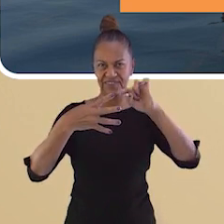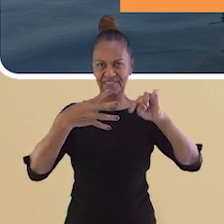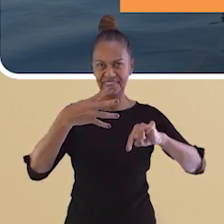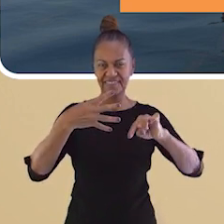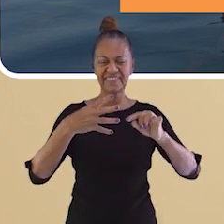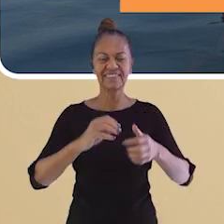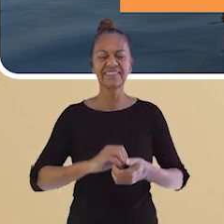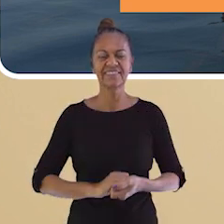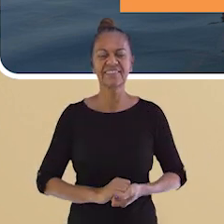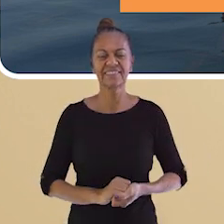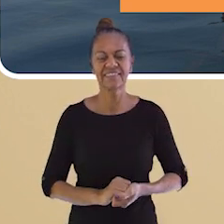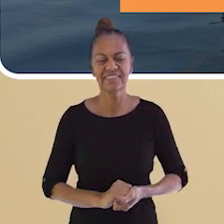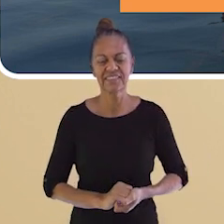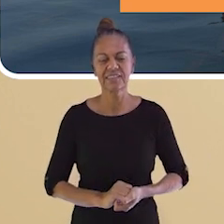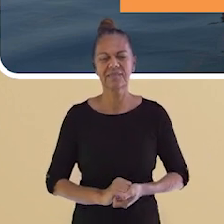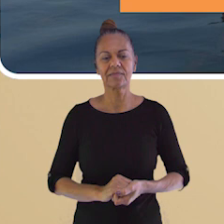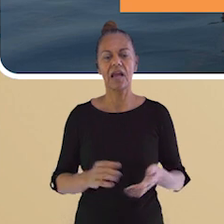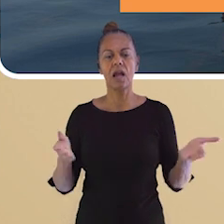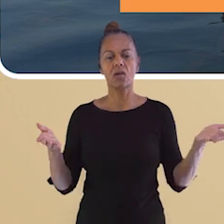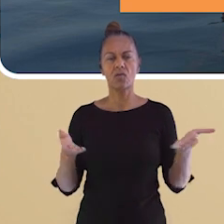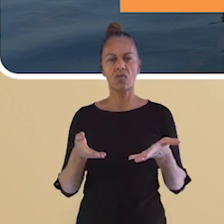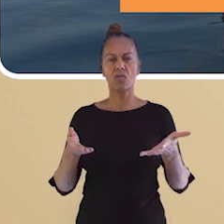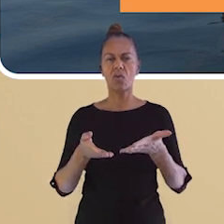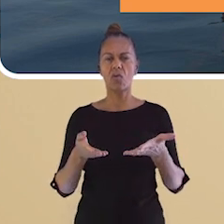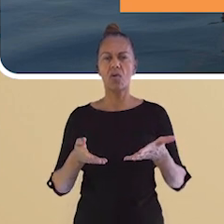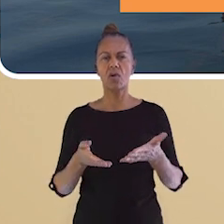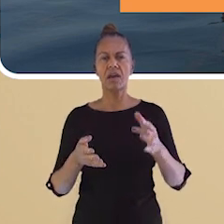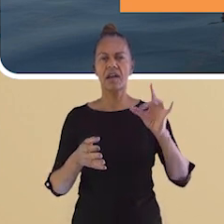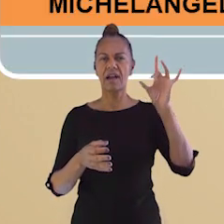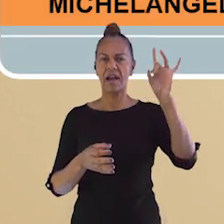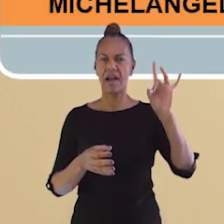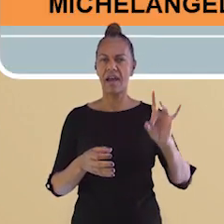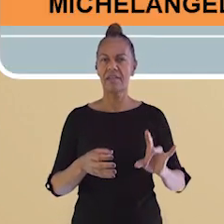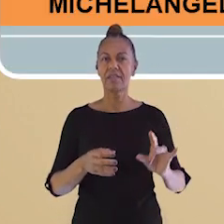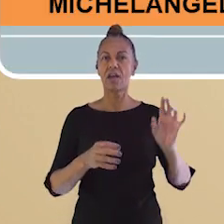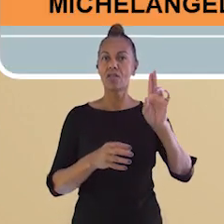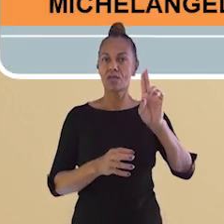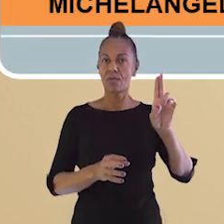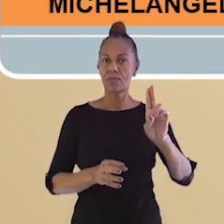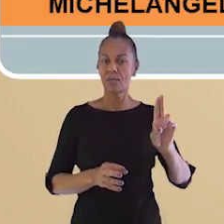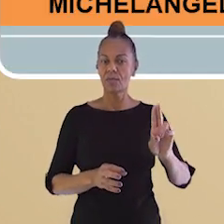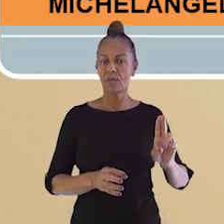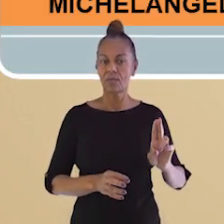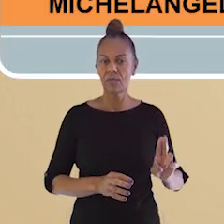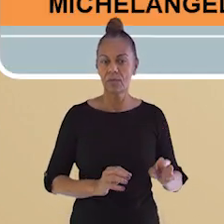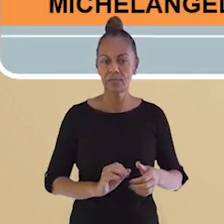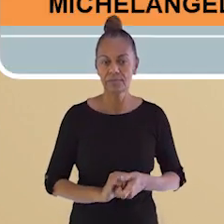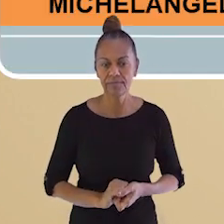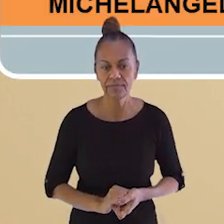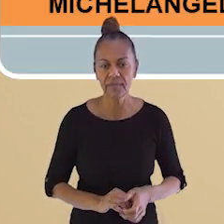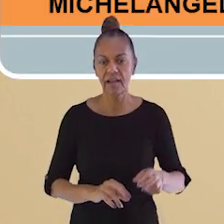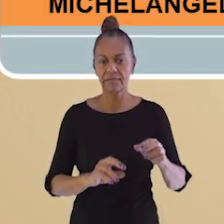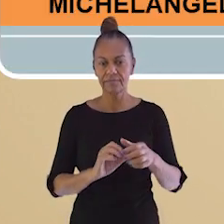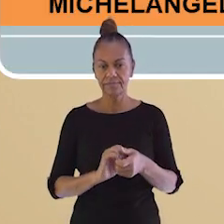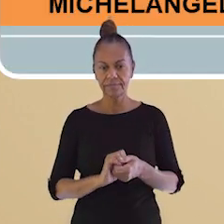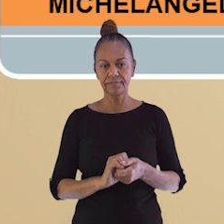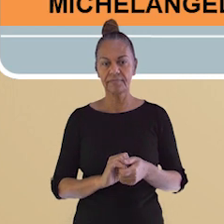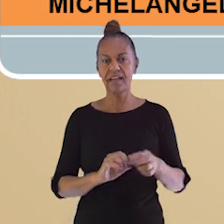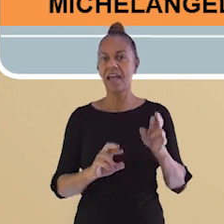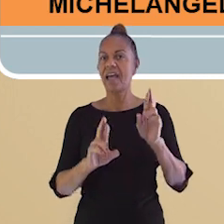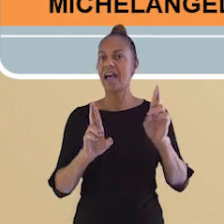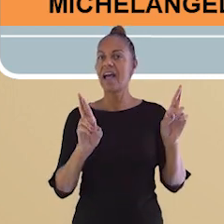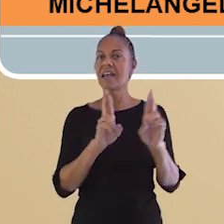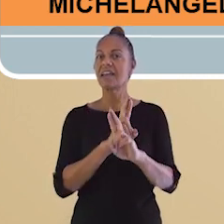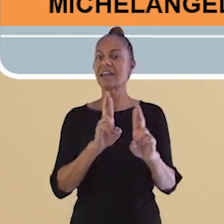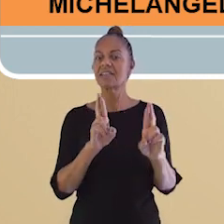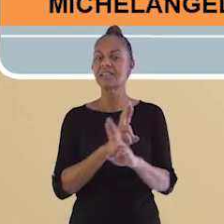deles que falamos hoje? Vamos fazer o seguinte, vou colocar os nomes aqui para ver se vocês acertam e vou dar 30 segundos para